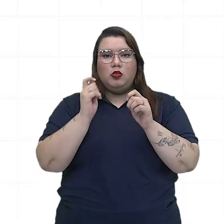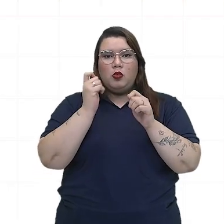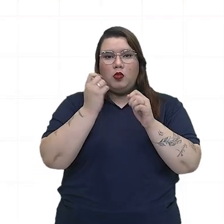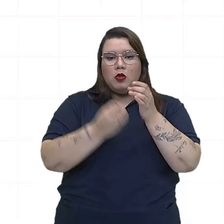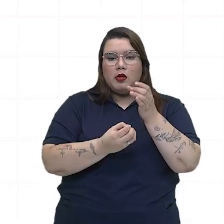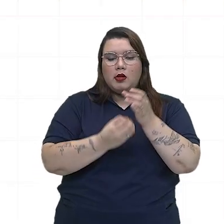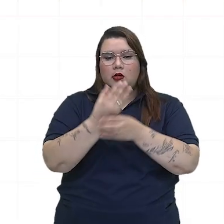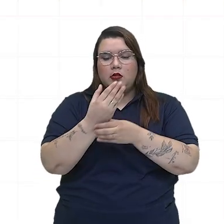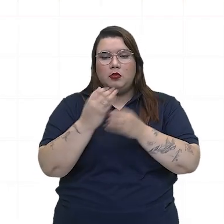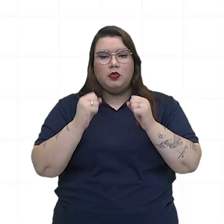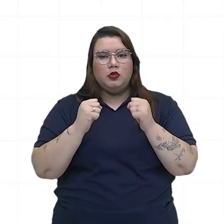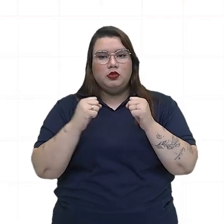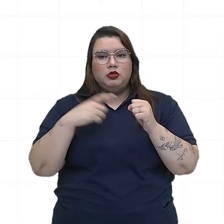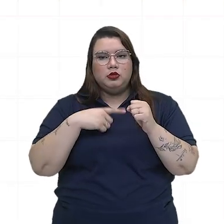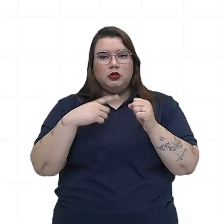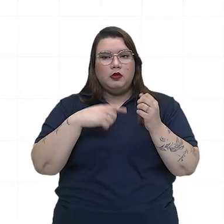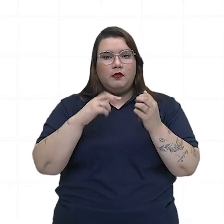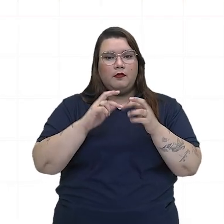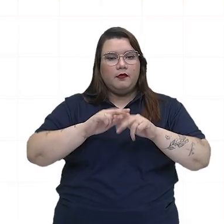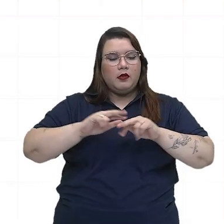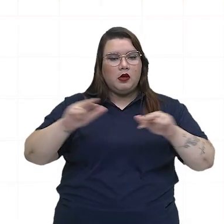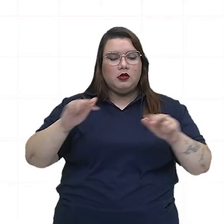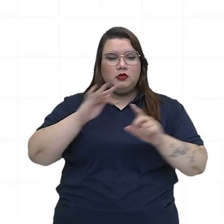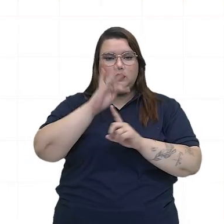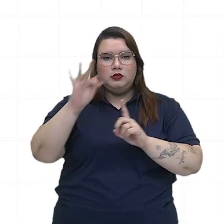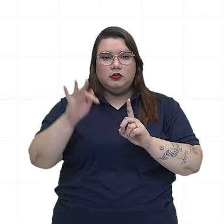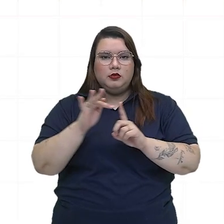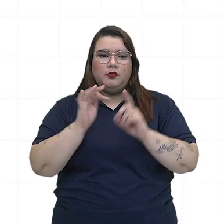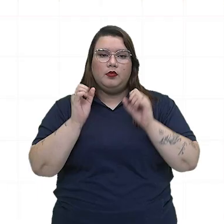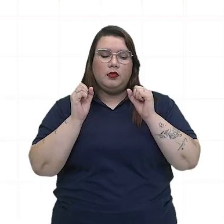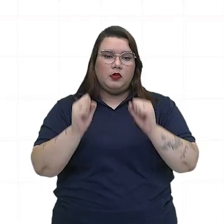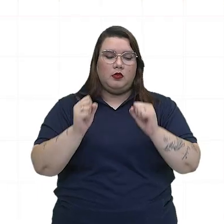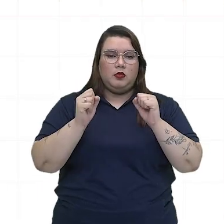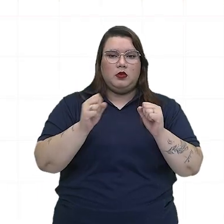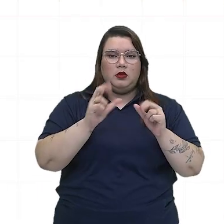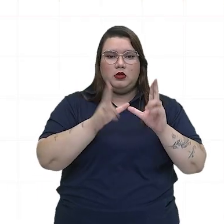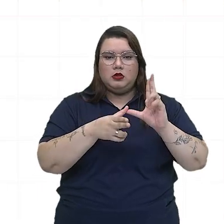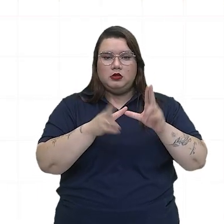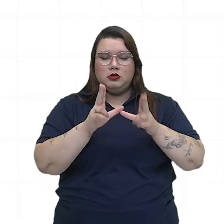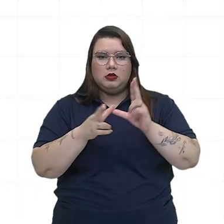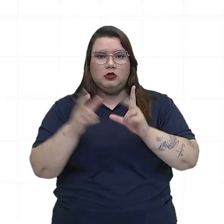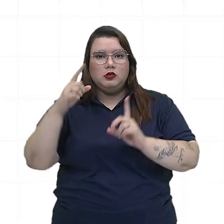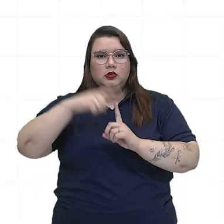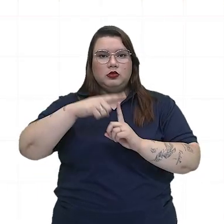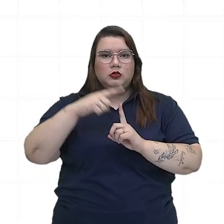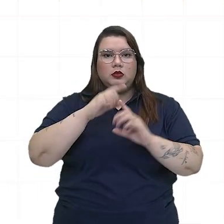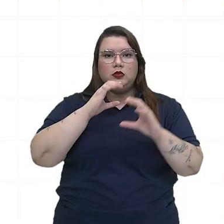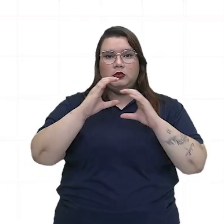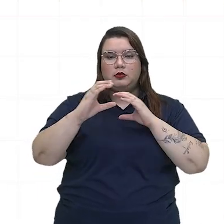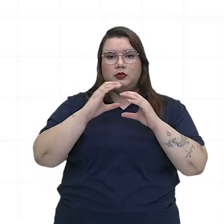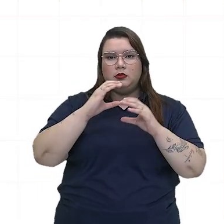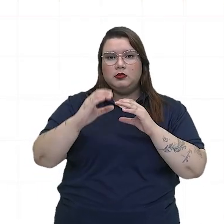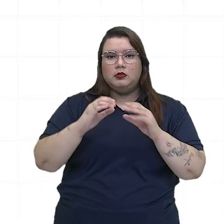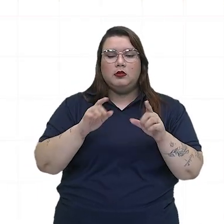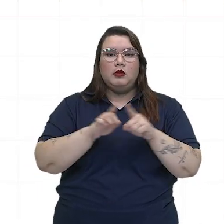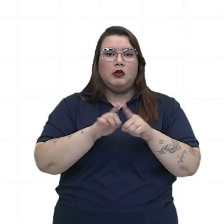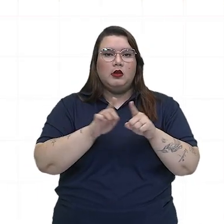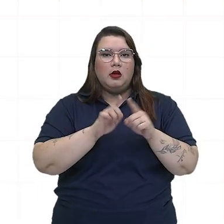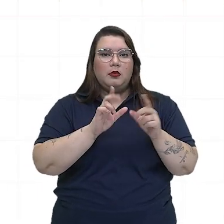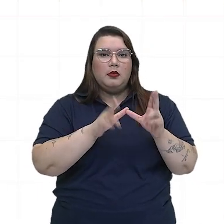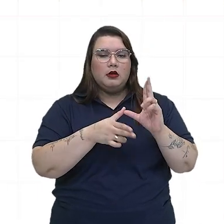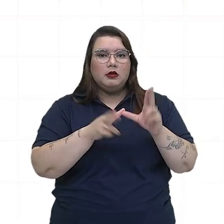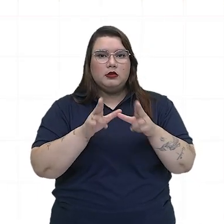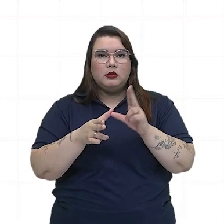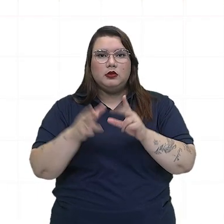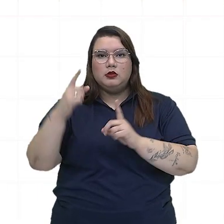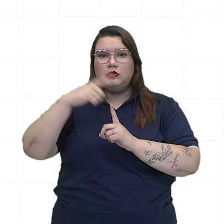ter várias funções. Podem ser satélites de comunicação, satélites